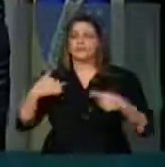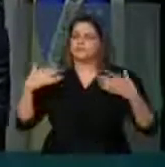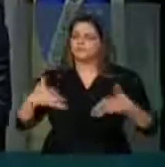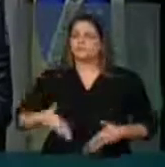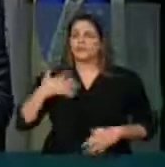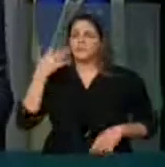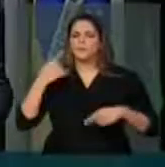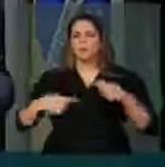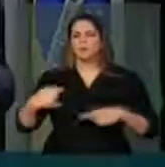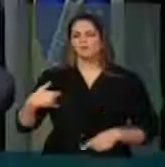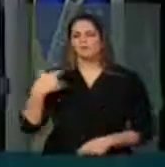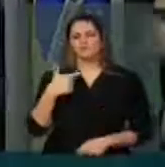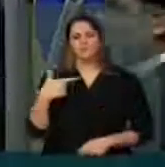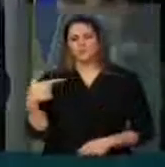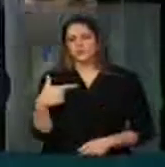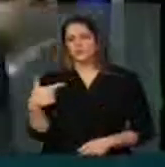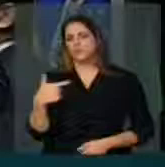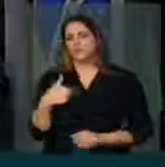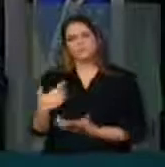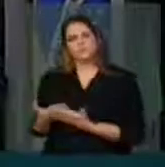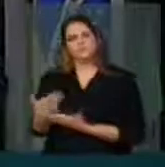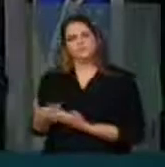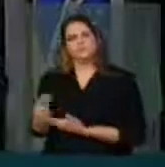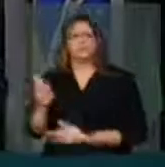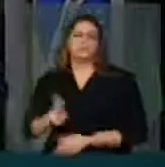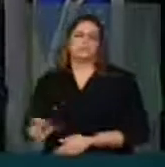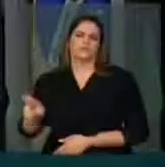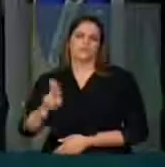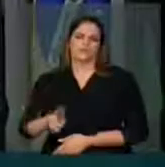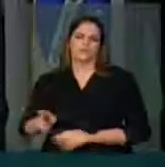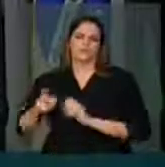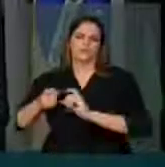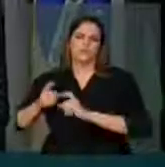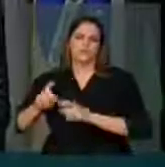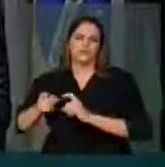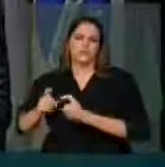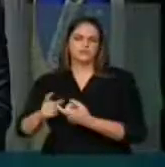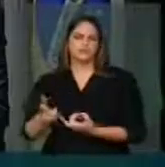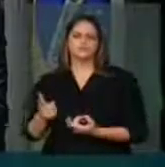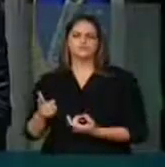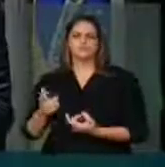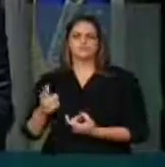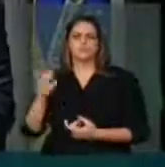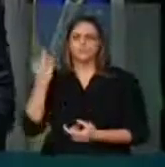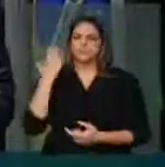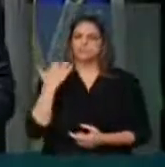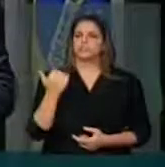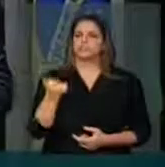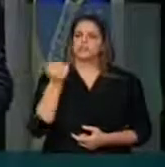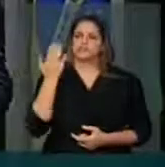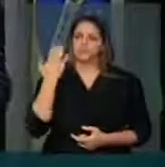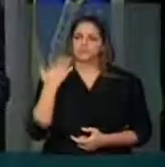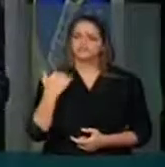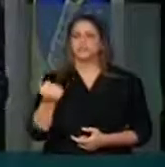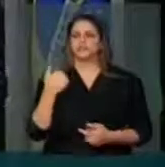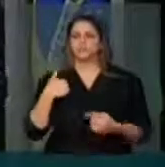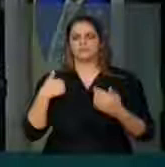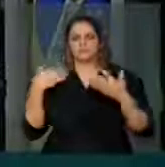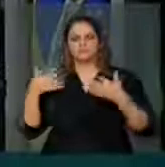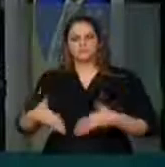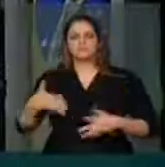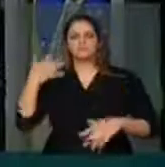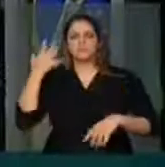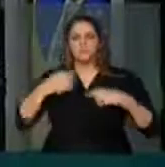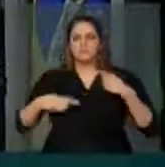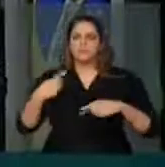de idade, ainda na Universidade Federal, cursando curso de administração, ele me convocava para entrar no embate